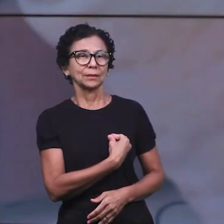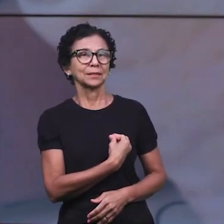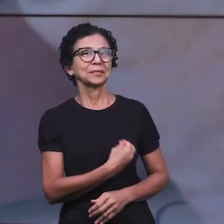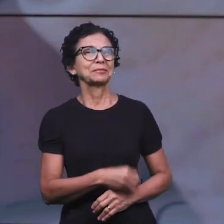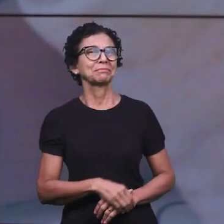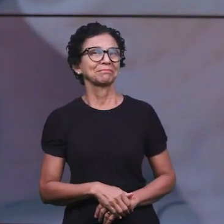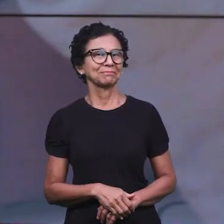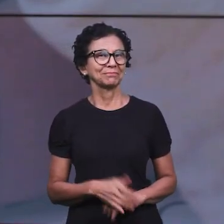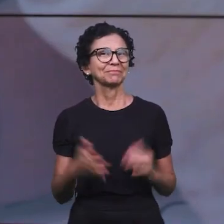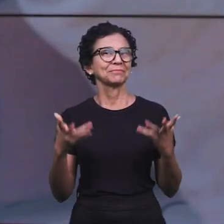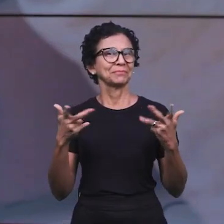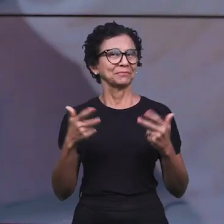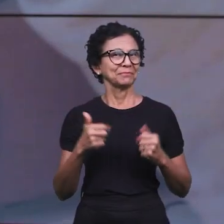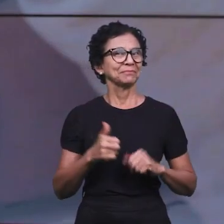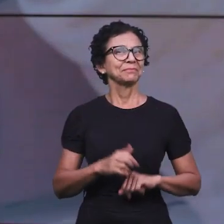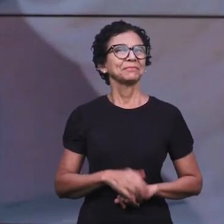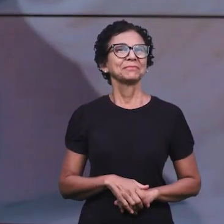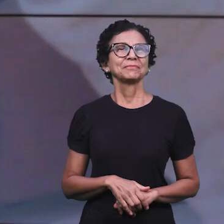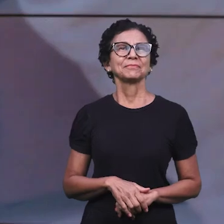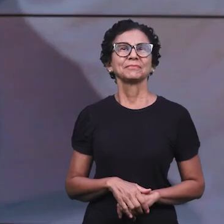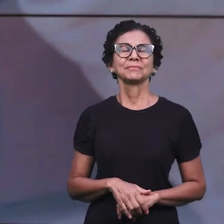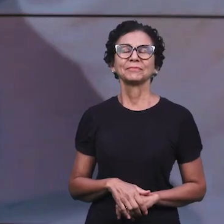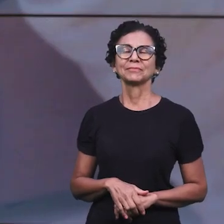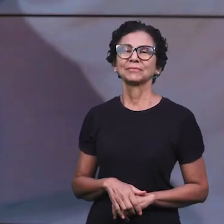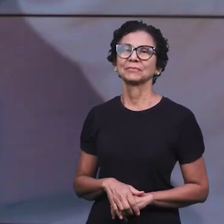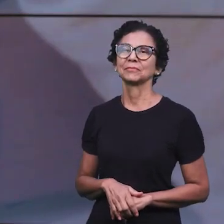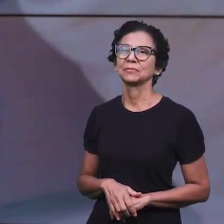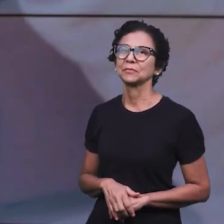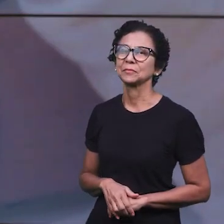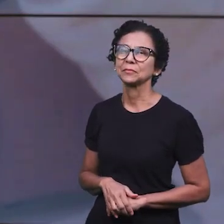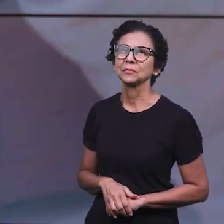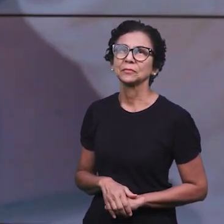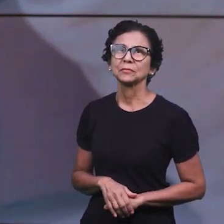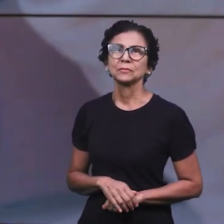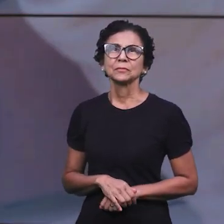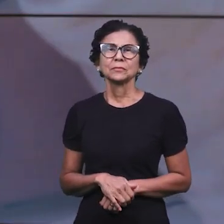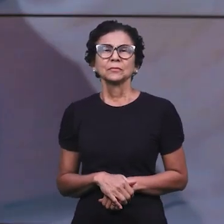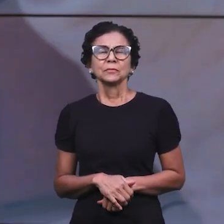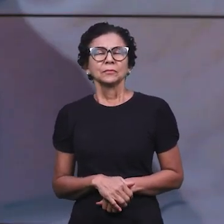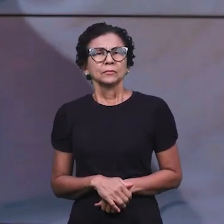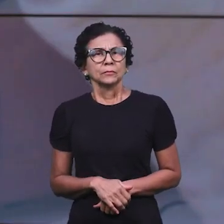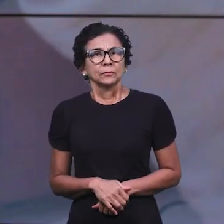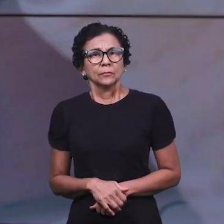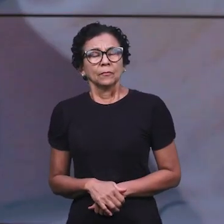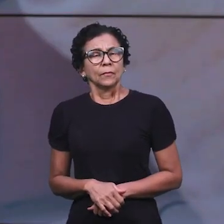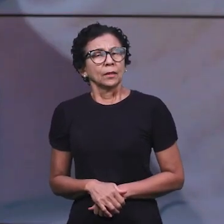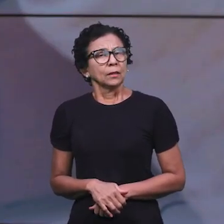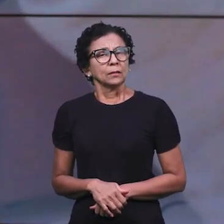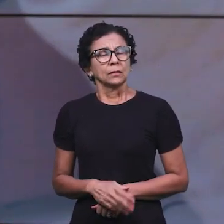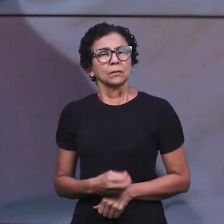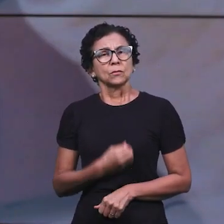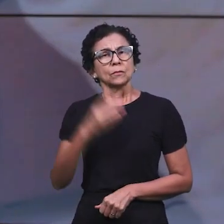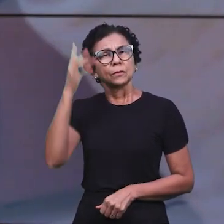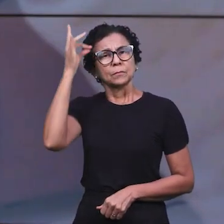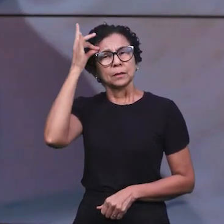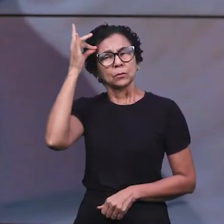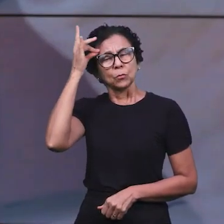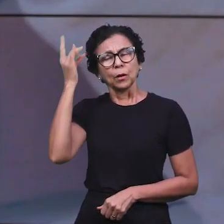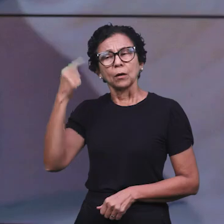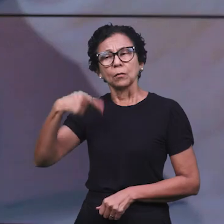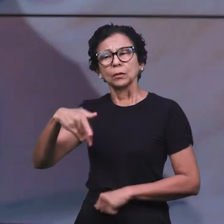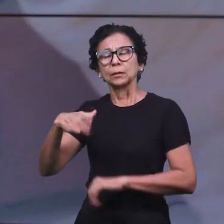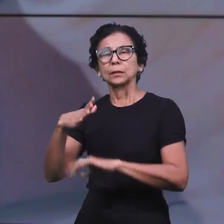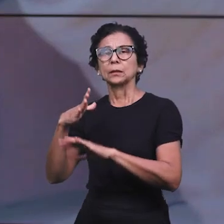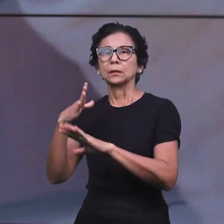né? Então, não corra nesse erro de negligenciar a sua vida espiritual durante os estudos.